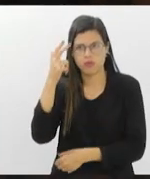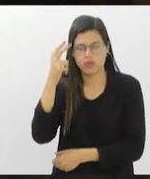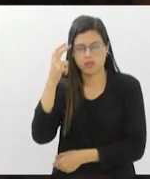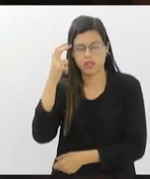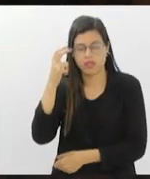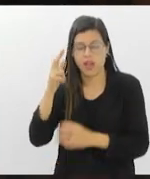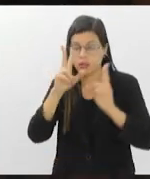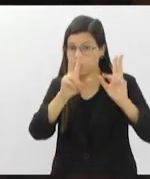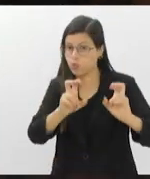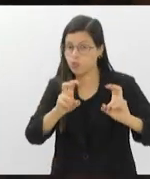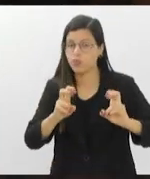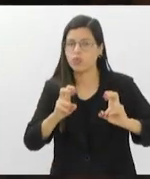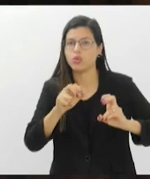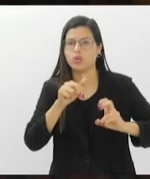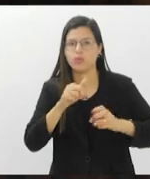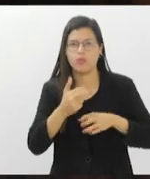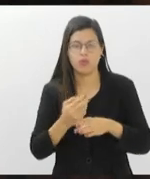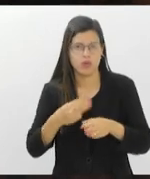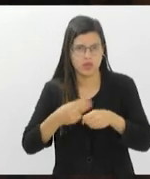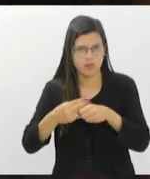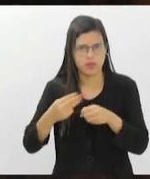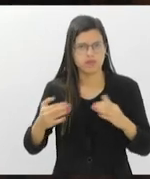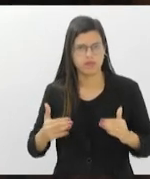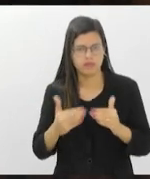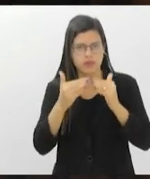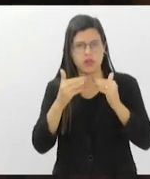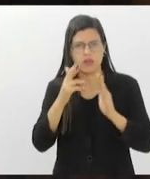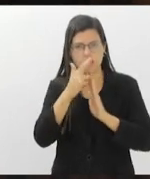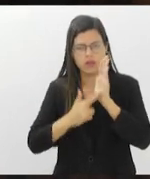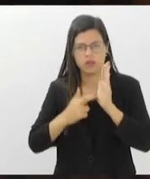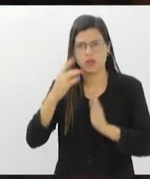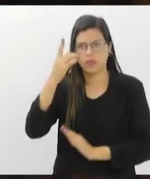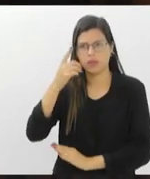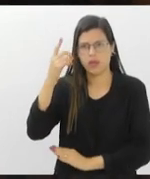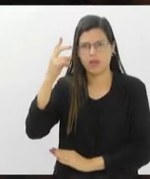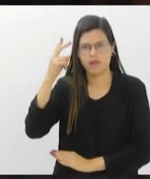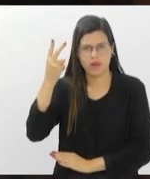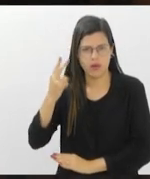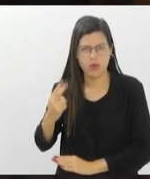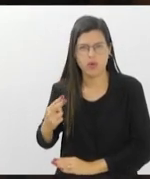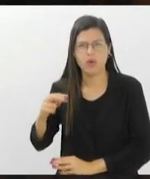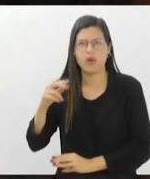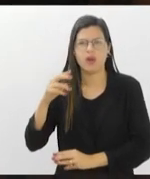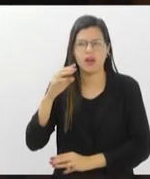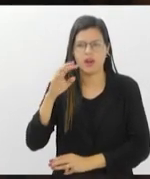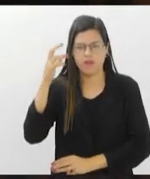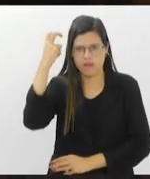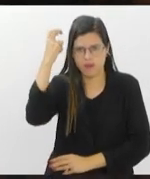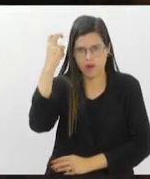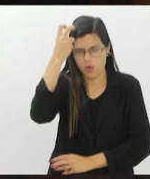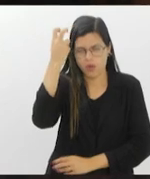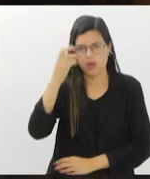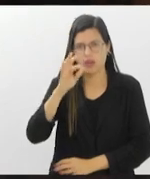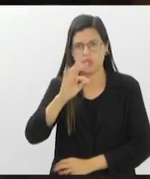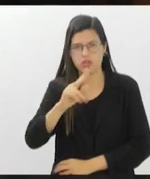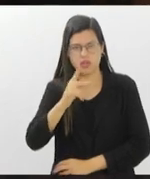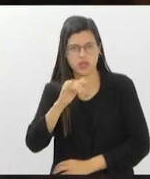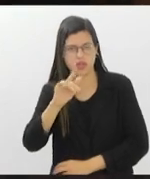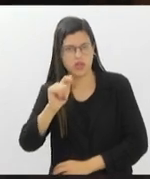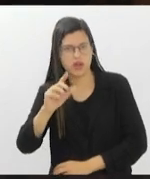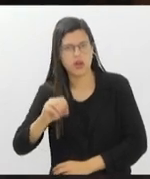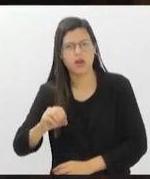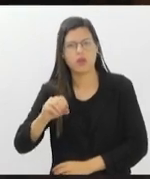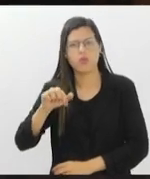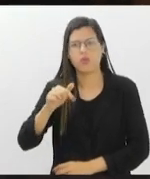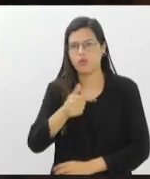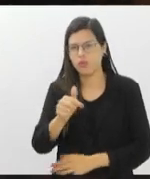regional favorável. Relatores, deputada Verônica Lima, Tiago Galhaço e Renato Machado. Em discussão,